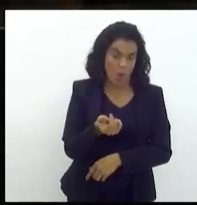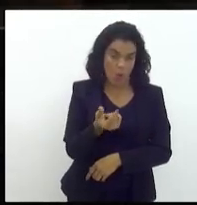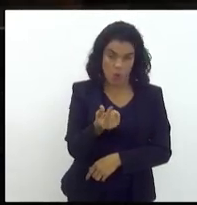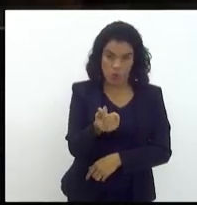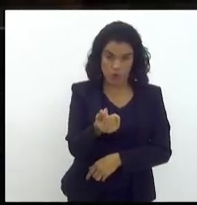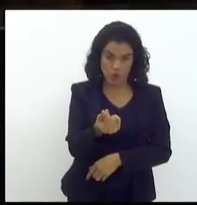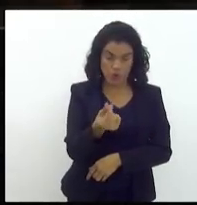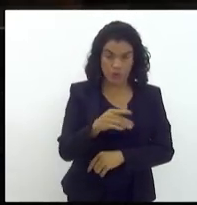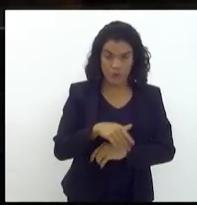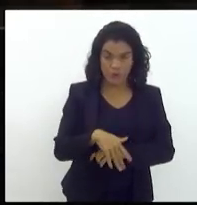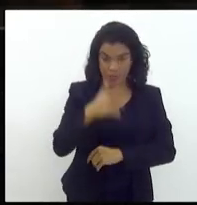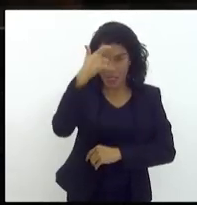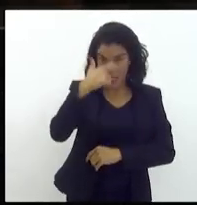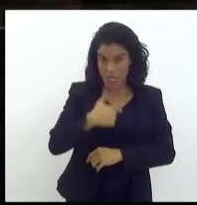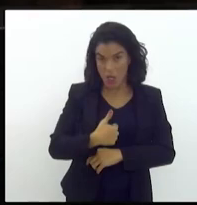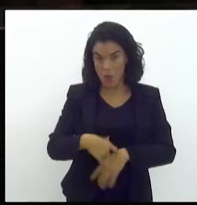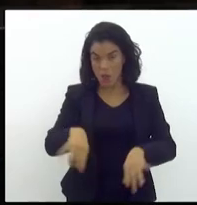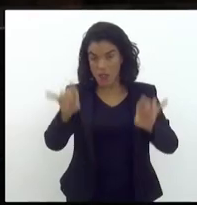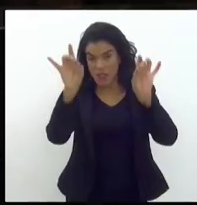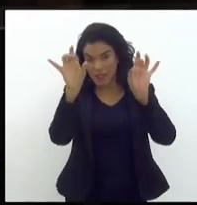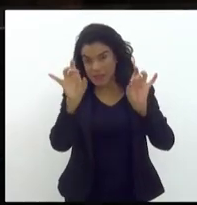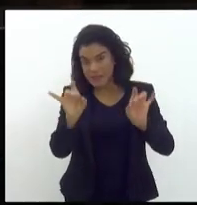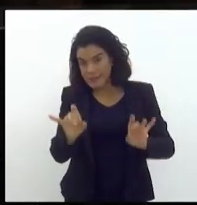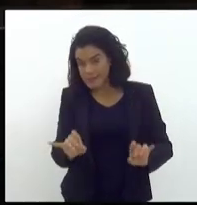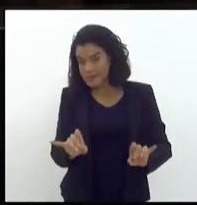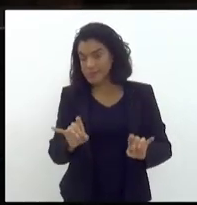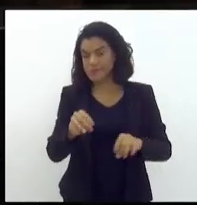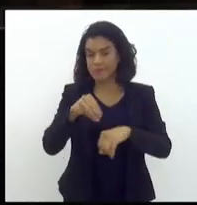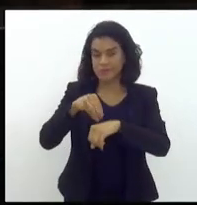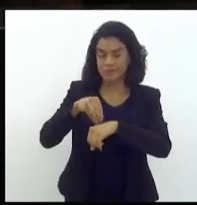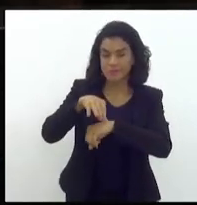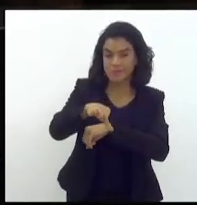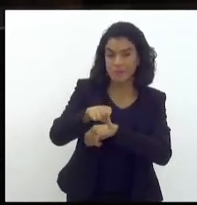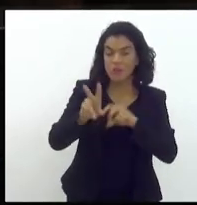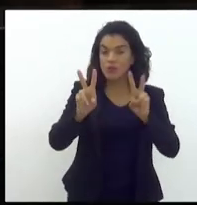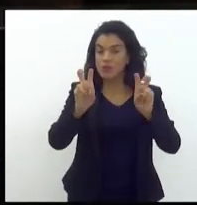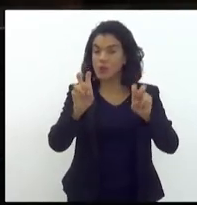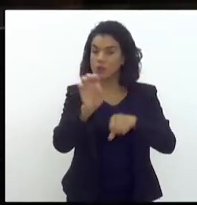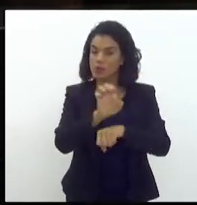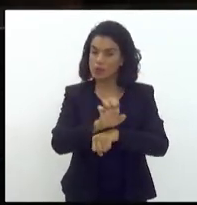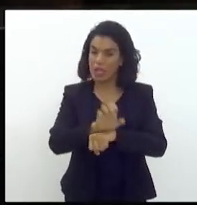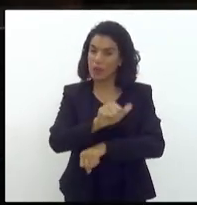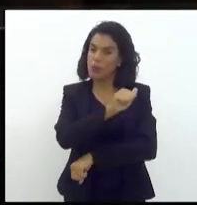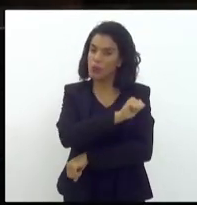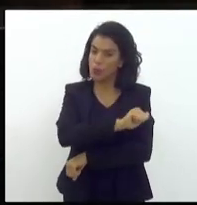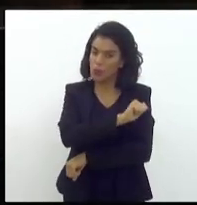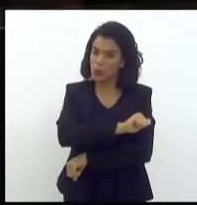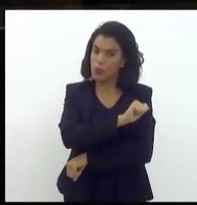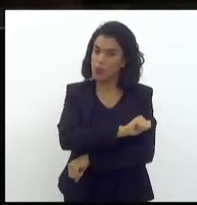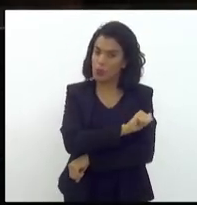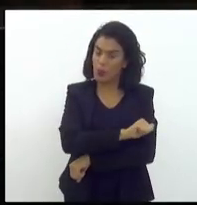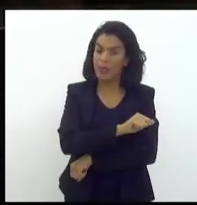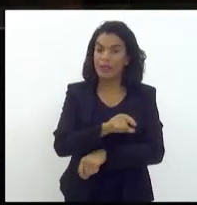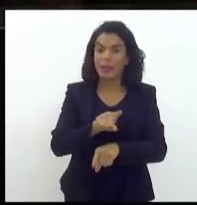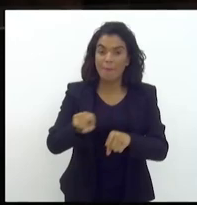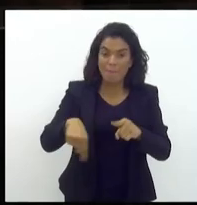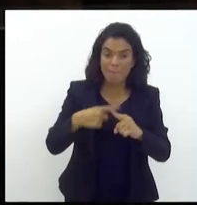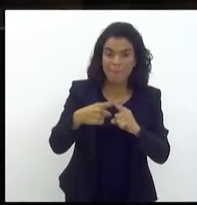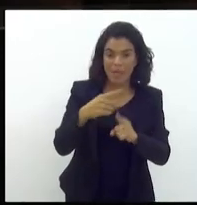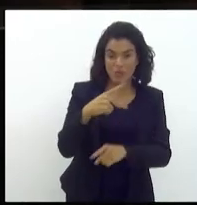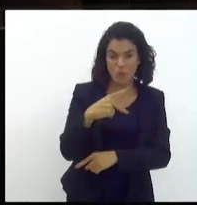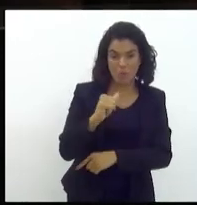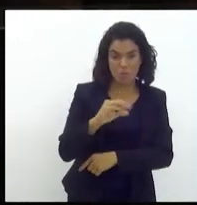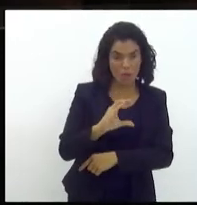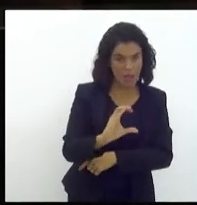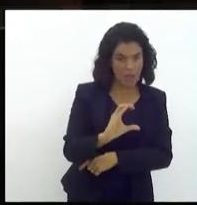e é o especial aqui queria falar sobre o nosso Estado do Rio de Janeiro e o PAC uma